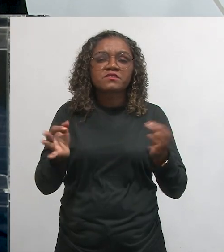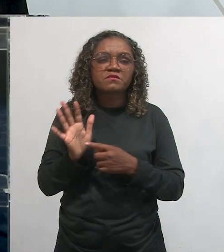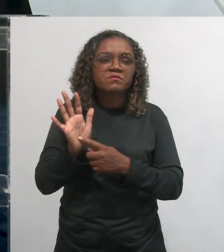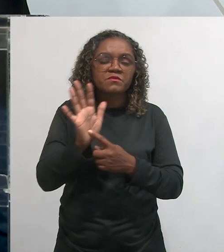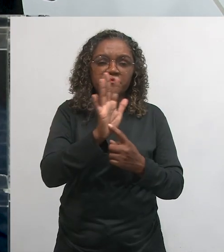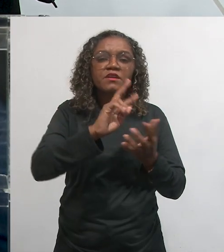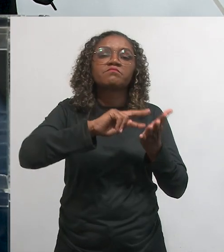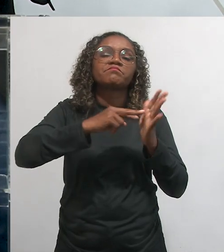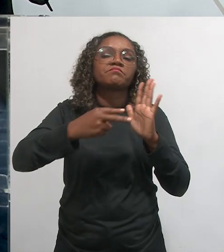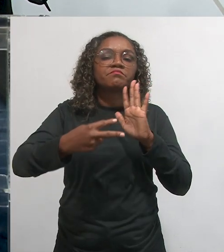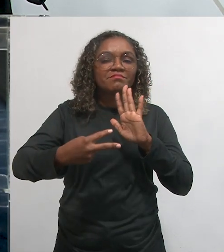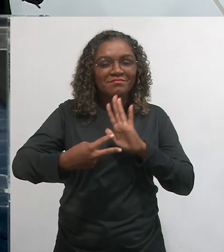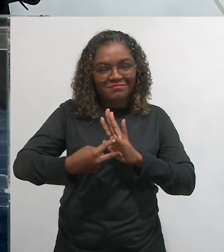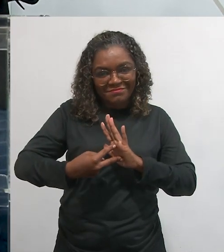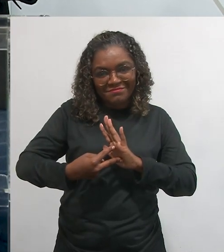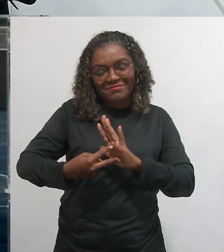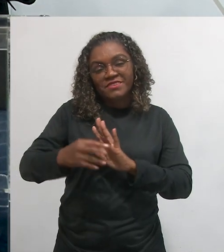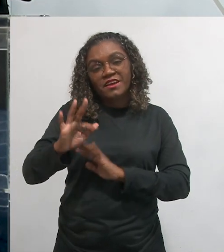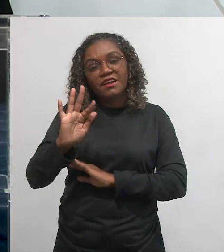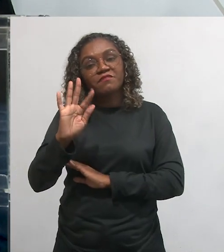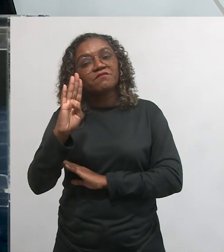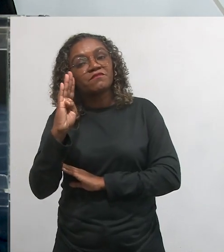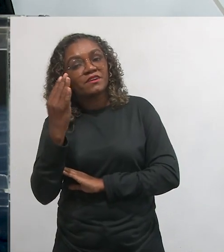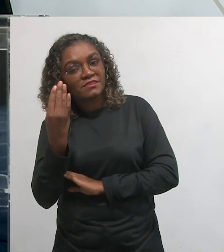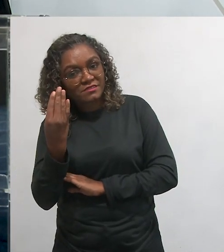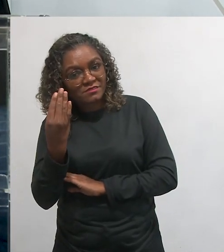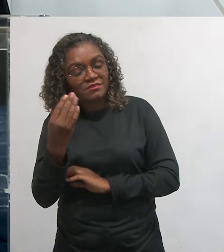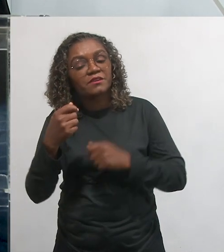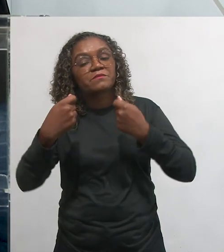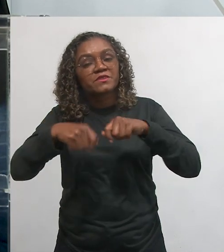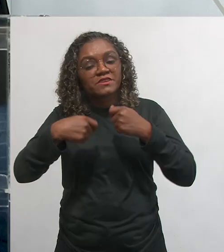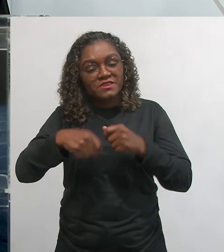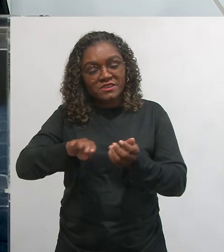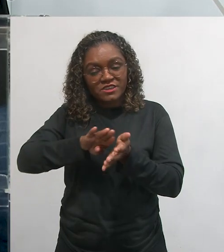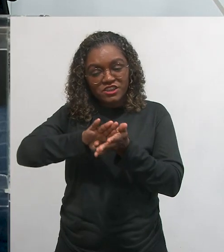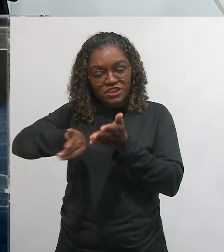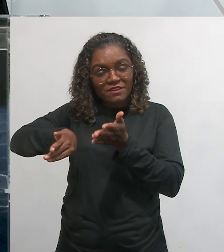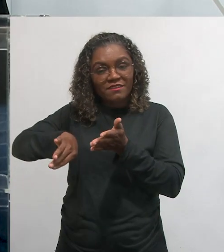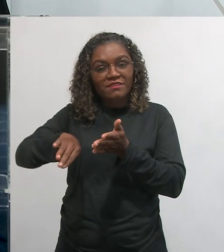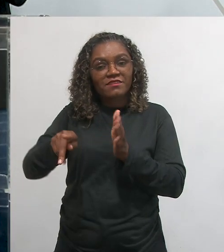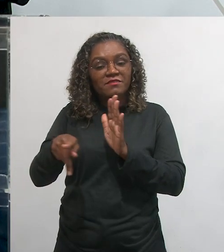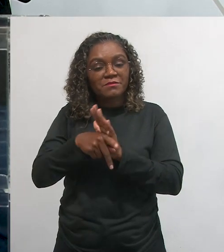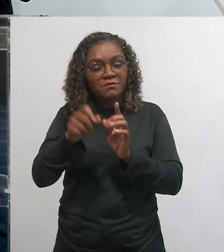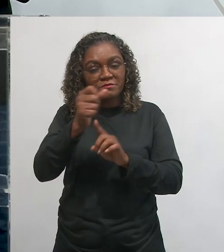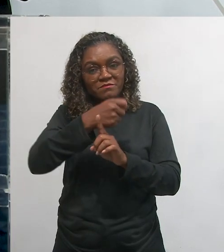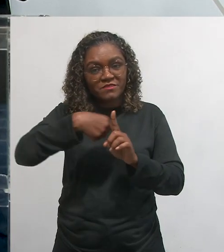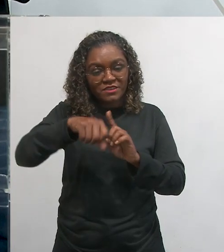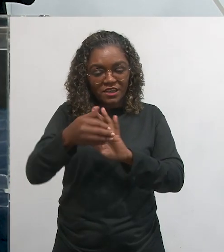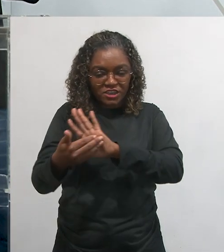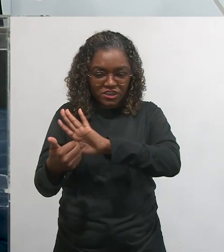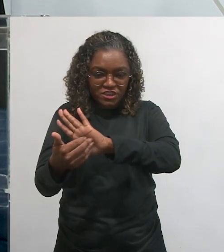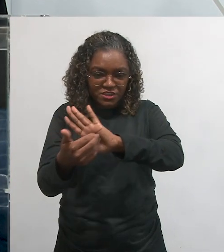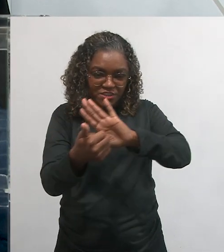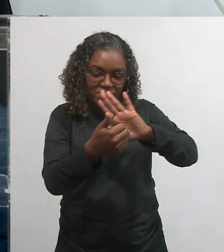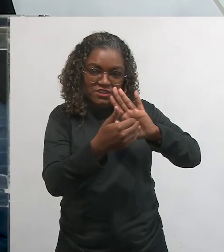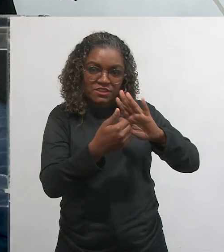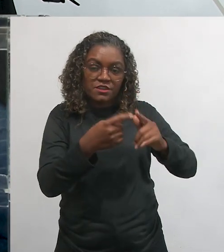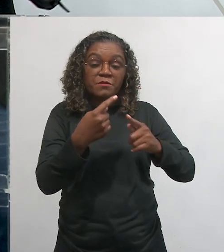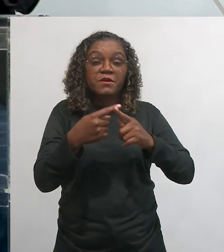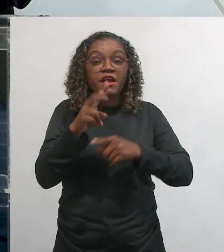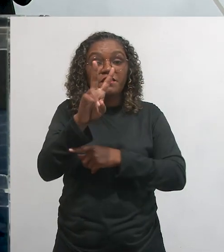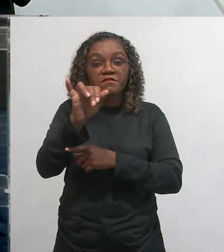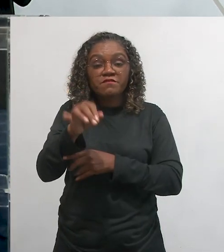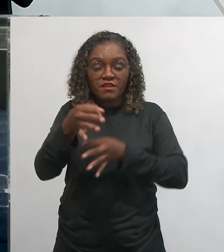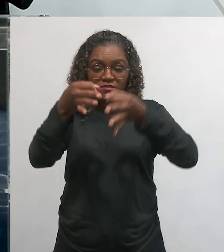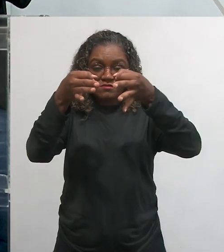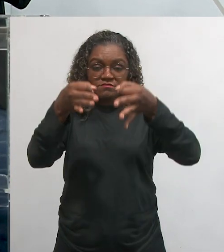que vive das aparências, ela é falso e ela tem que ser deletado na sociedade para a gente